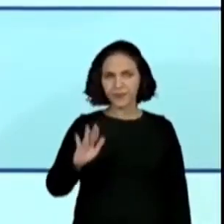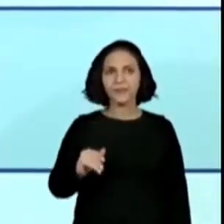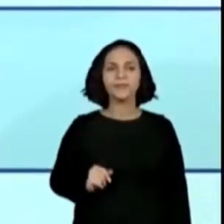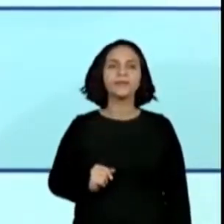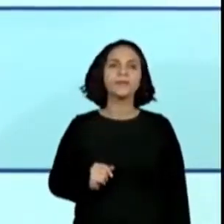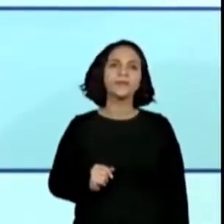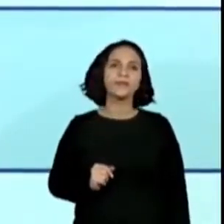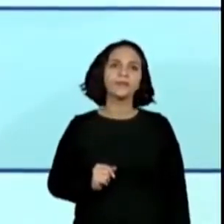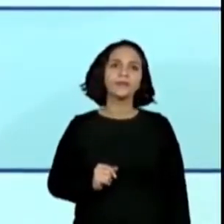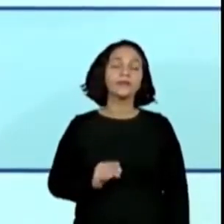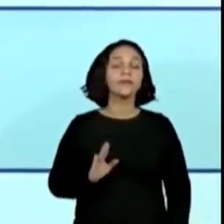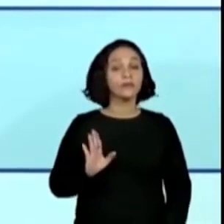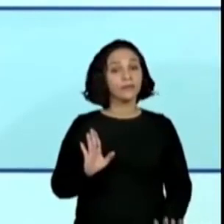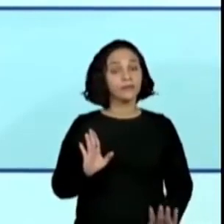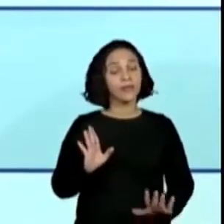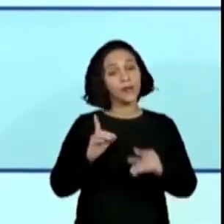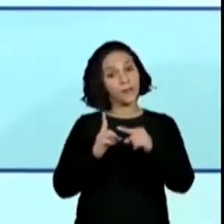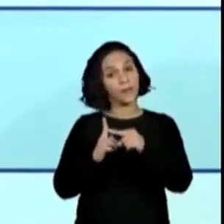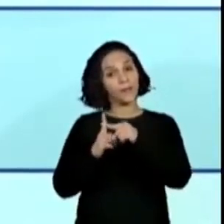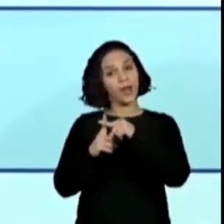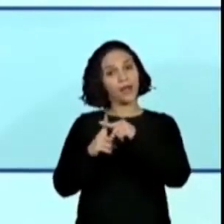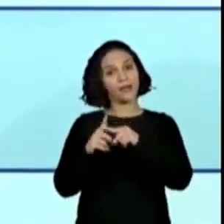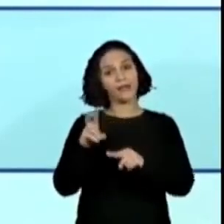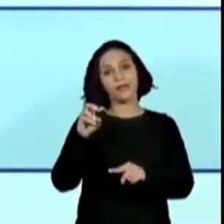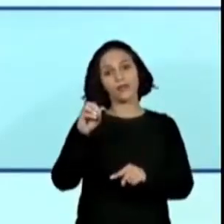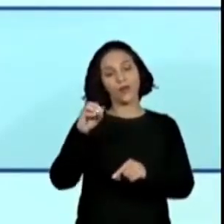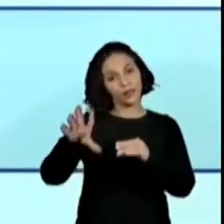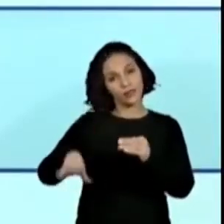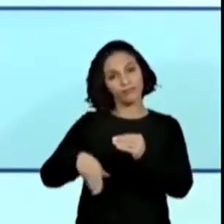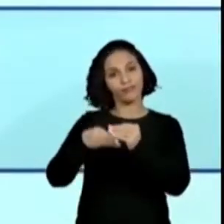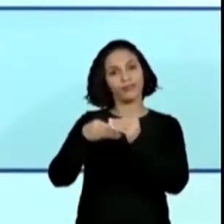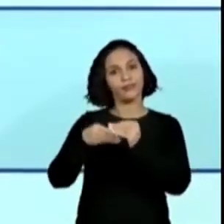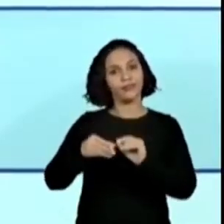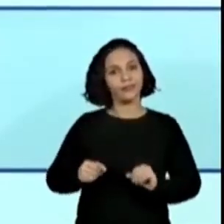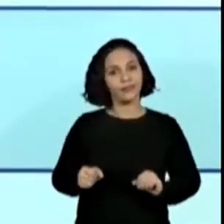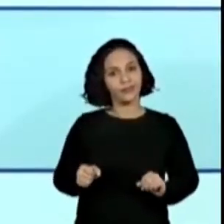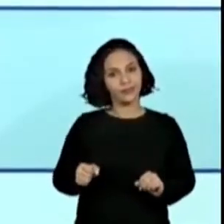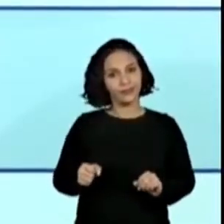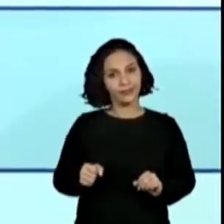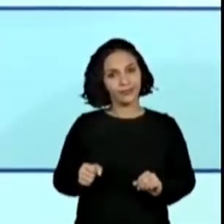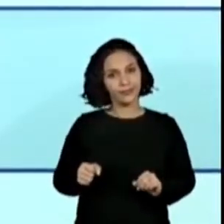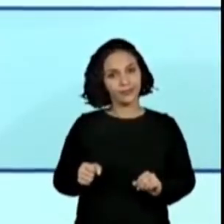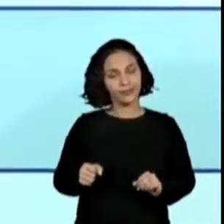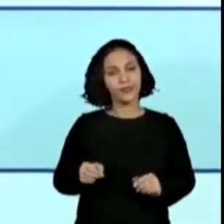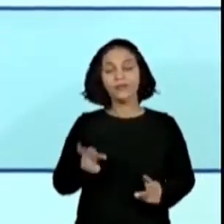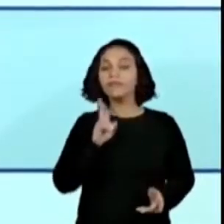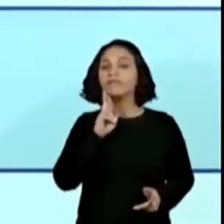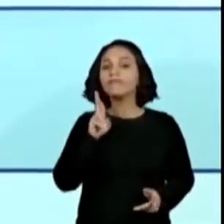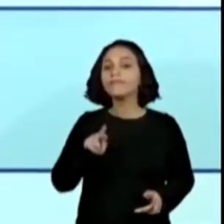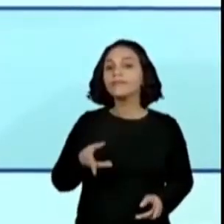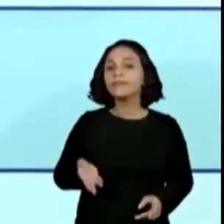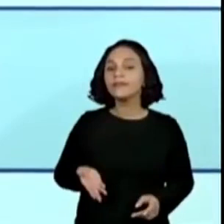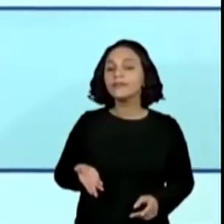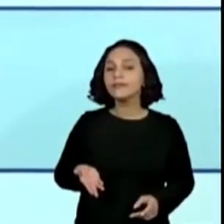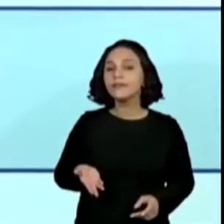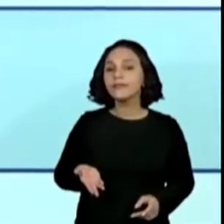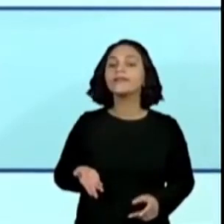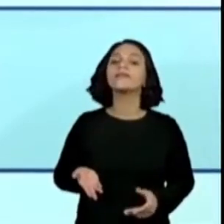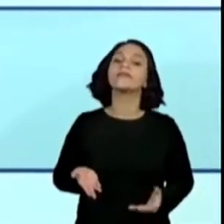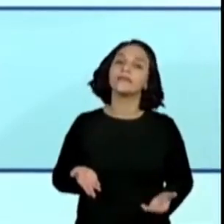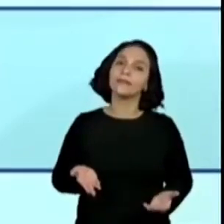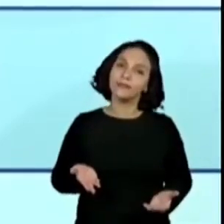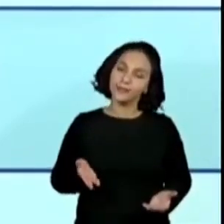Ok só que aí a gente acrescentou 50 então mais 50 que é